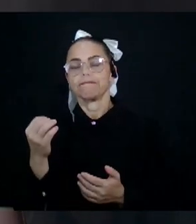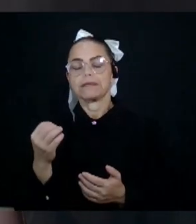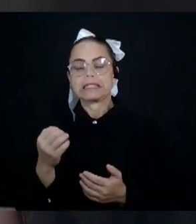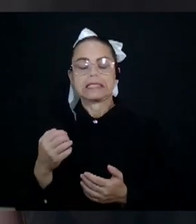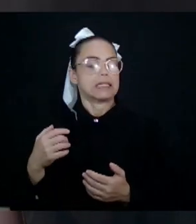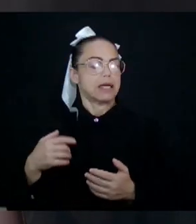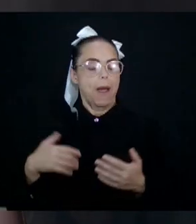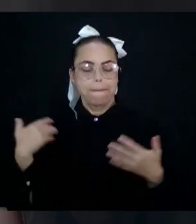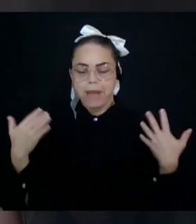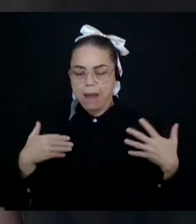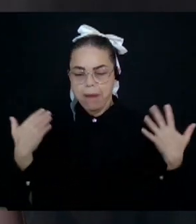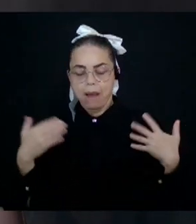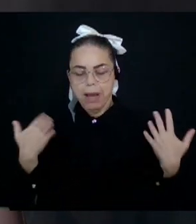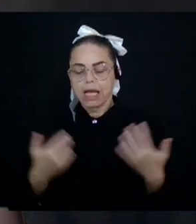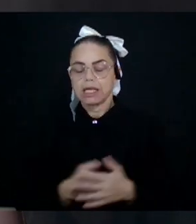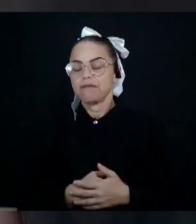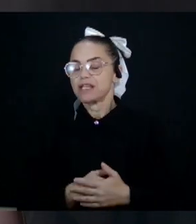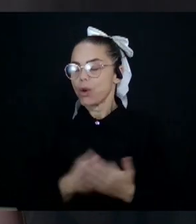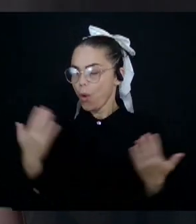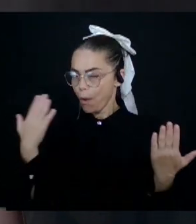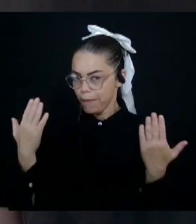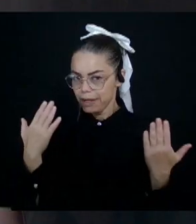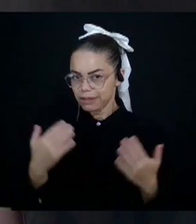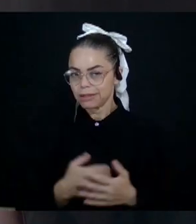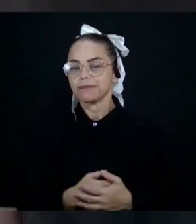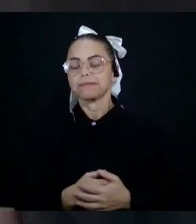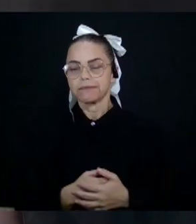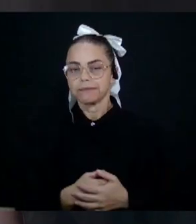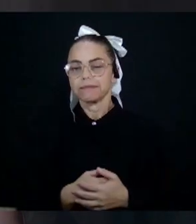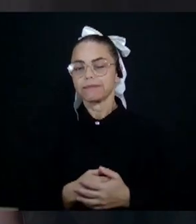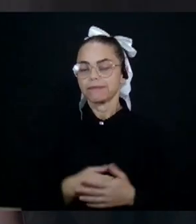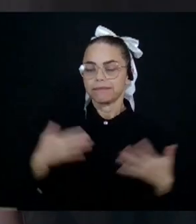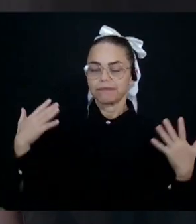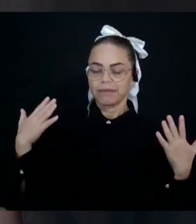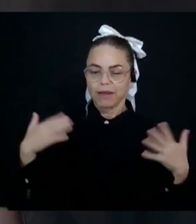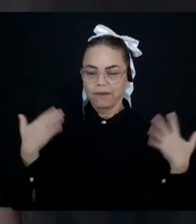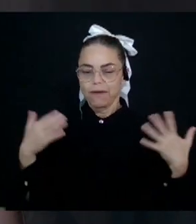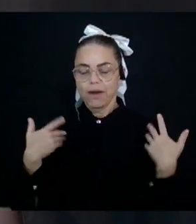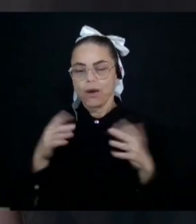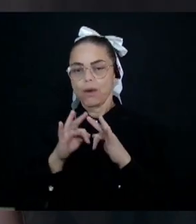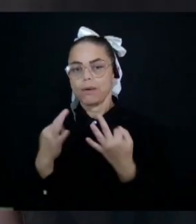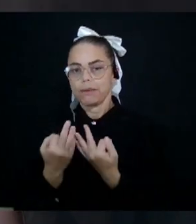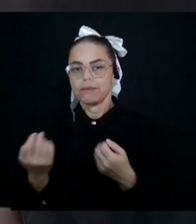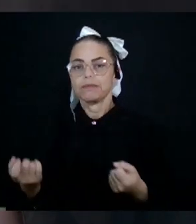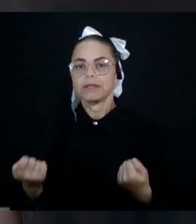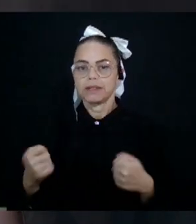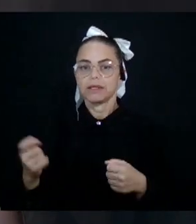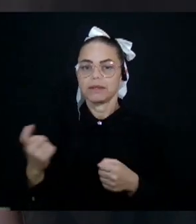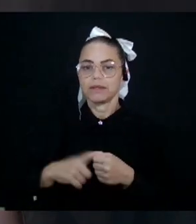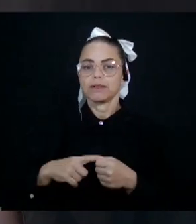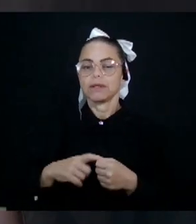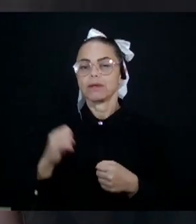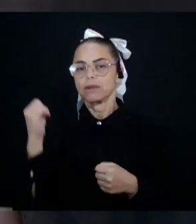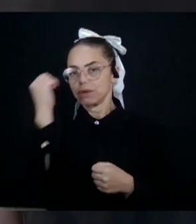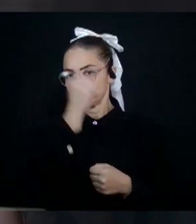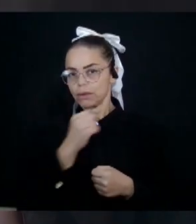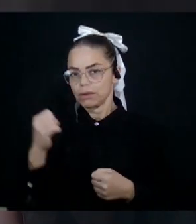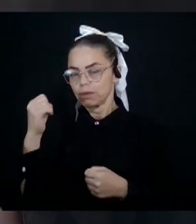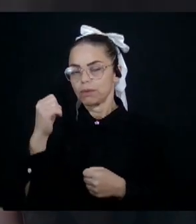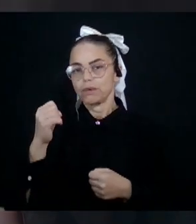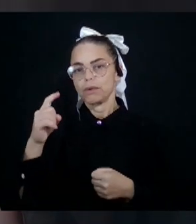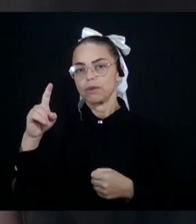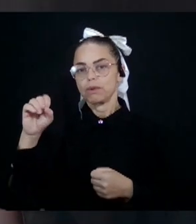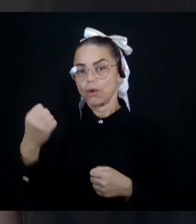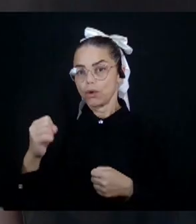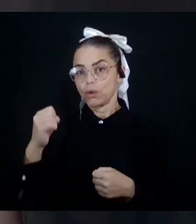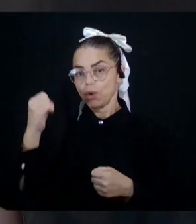né? Você fez coisas divertidas com a sua família e agora você precisa trabalhar 8 horas por dia, não vai ter aquele momento